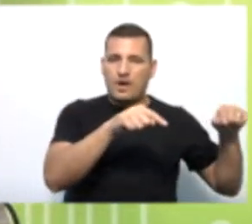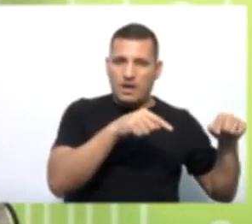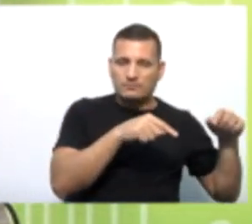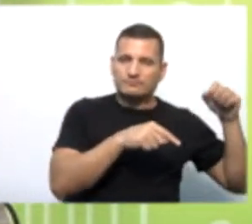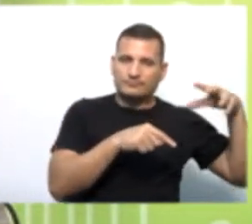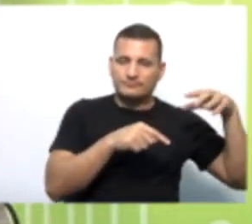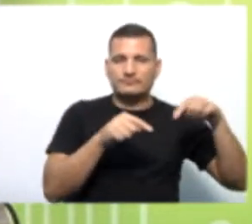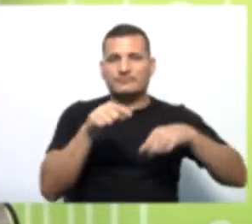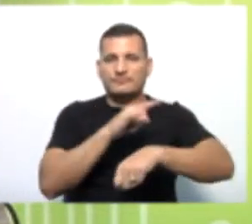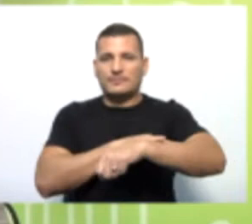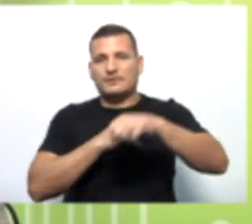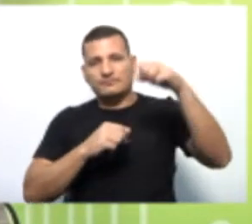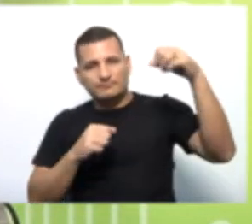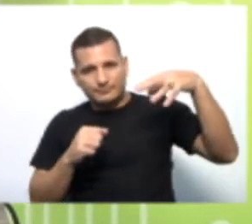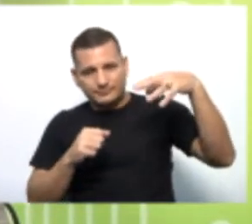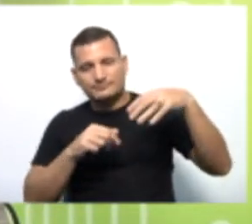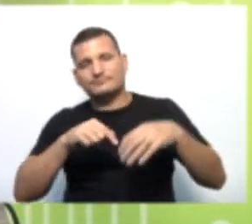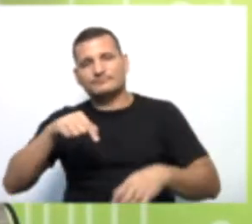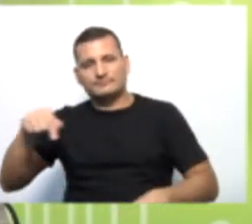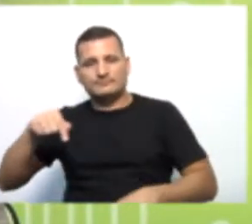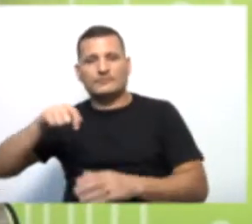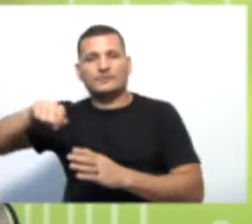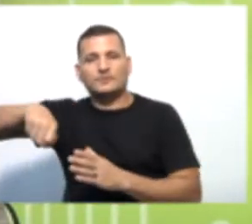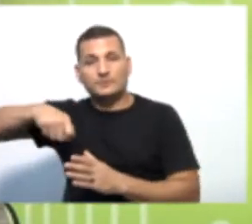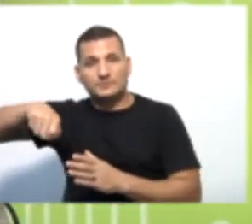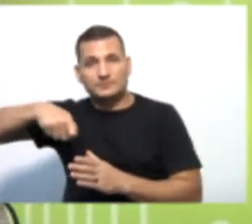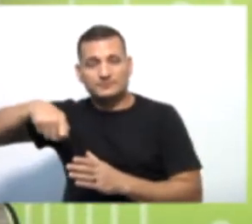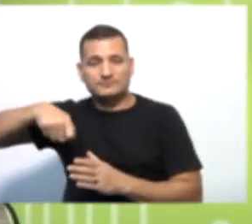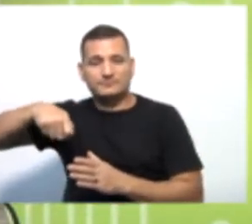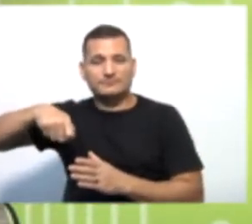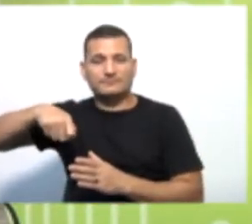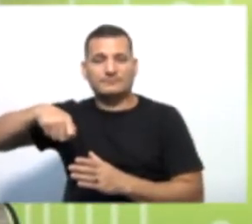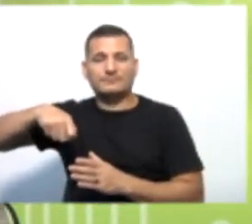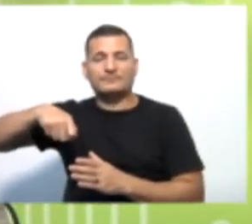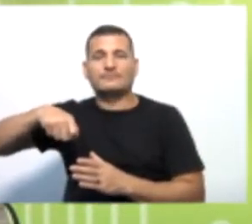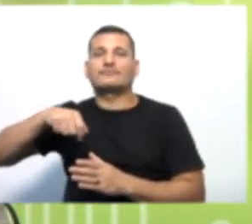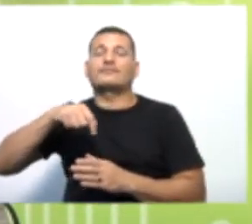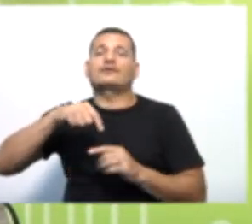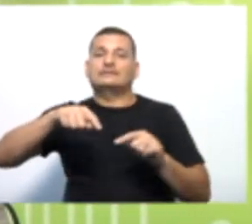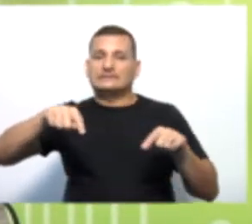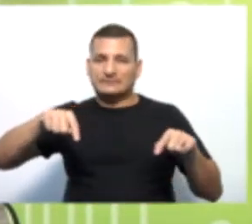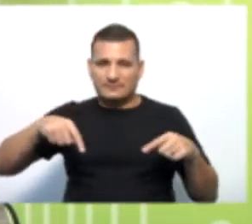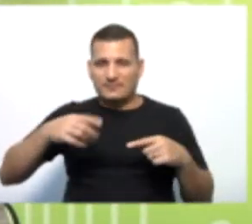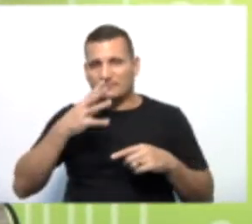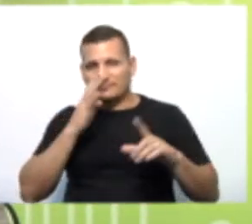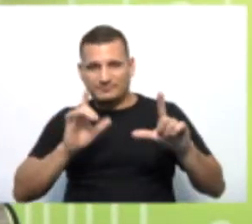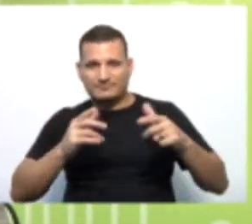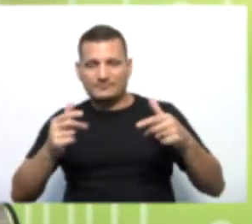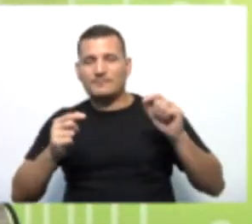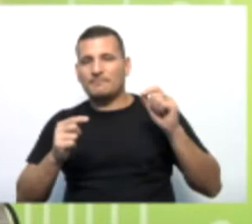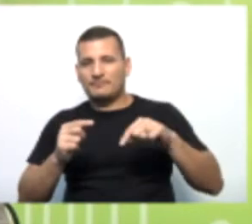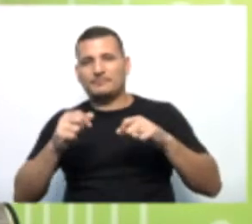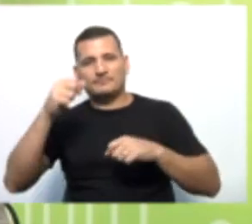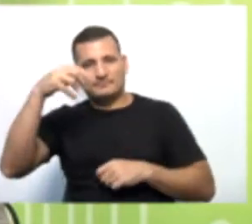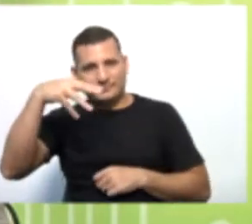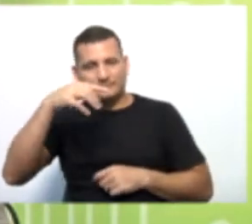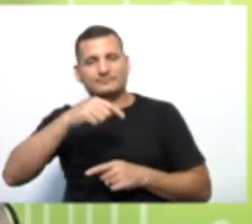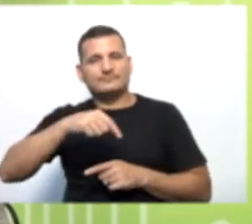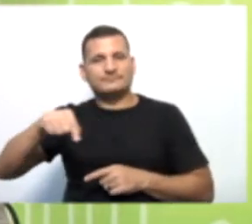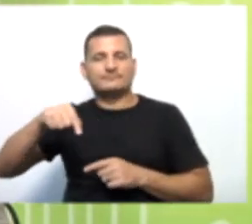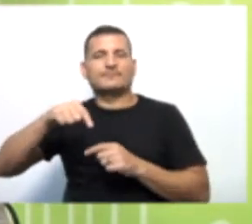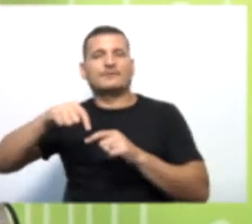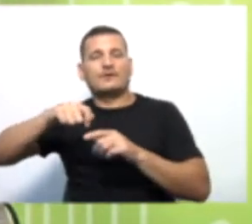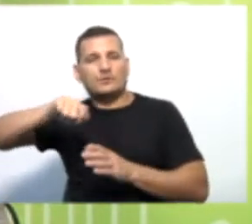está acesa do mesmo jeito. Foi pra cozinha. Na cozinha, ela teve que passar pela sala, acendeu a luz da sala também, foi na cozinha, acendeu a luz da